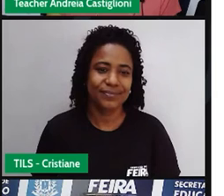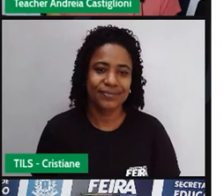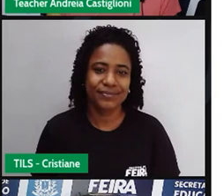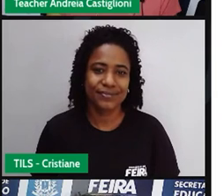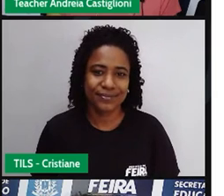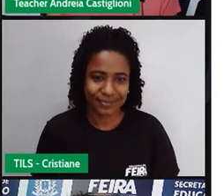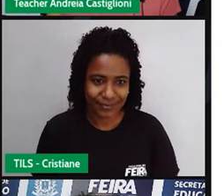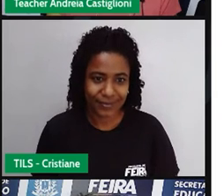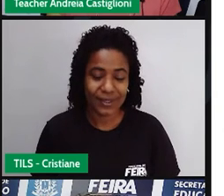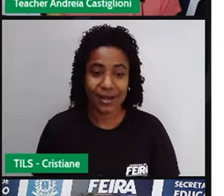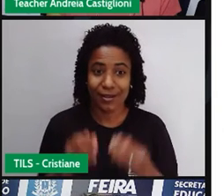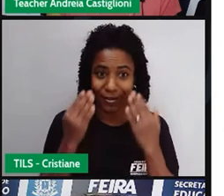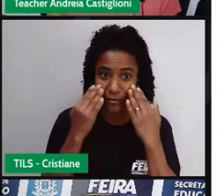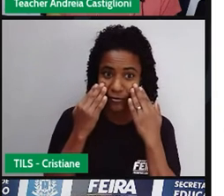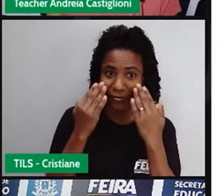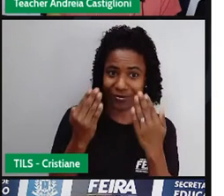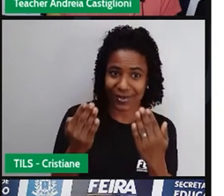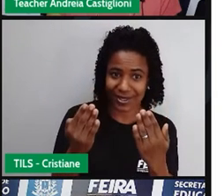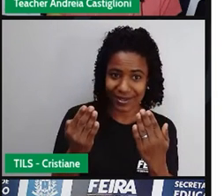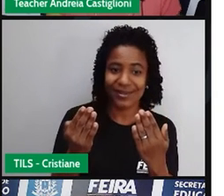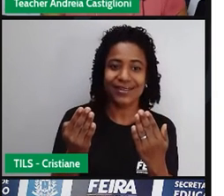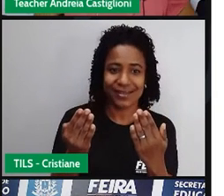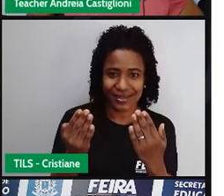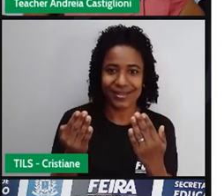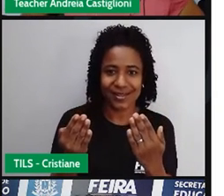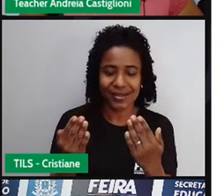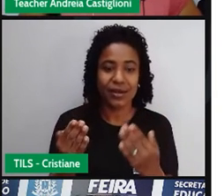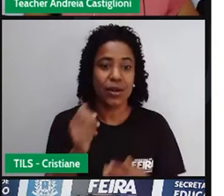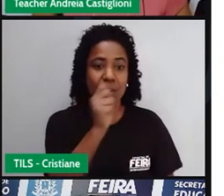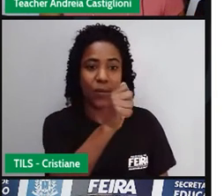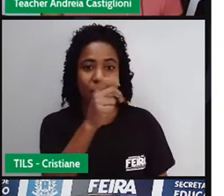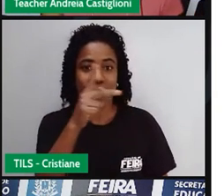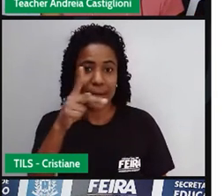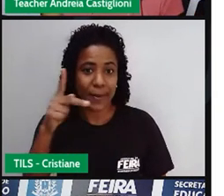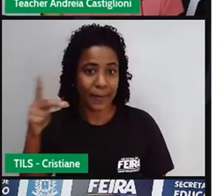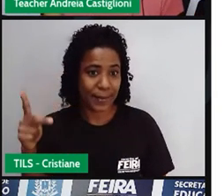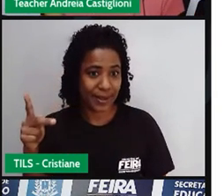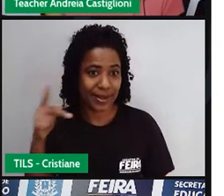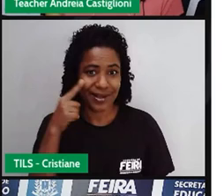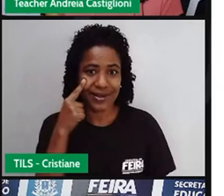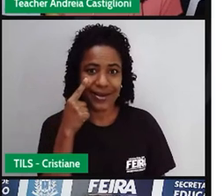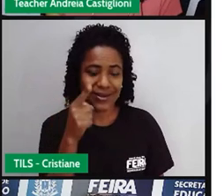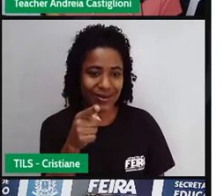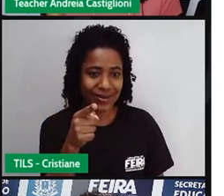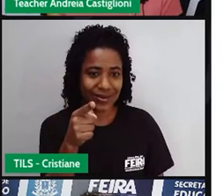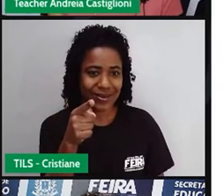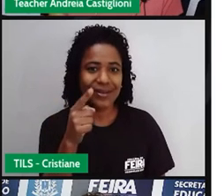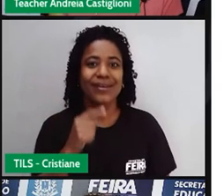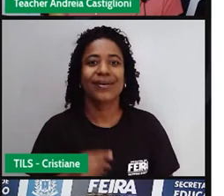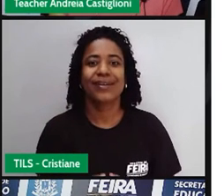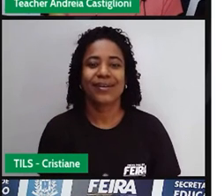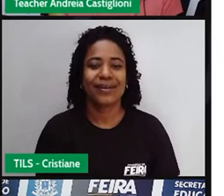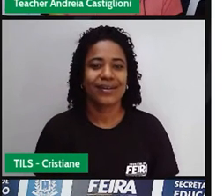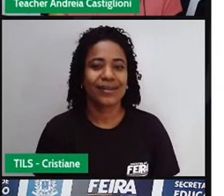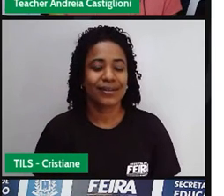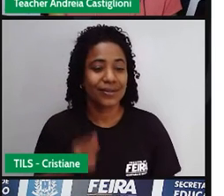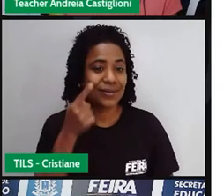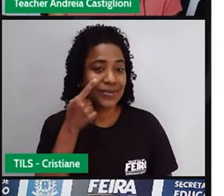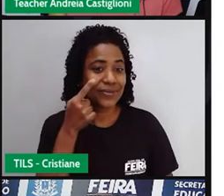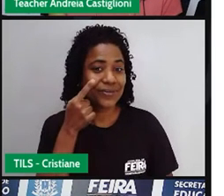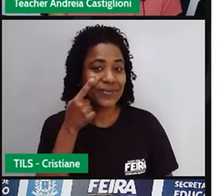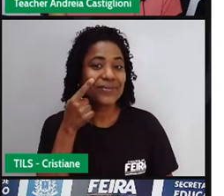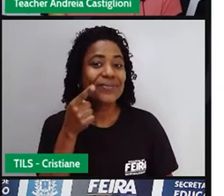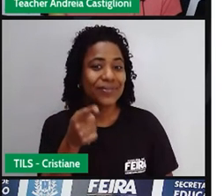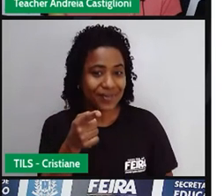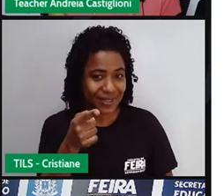a partir do que com vocês a terra do aplicativo orniex. Org e a partir daqui você já